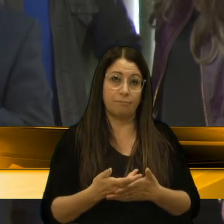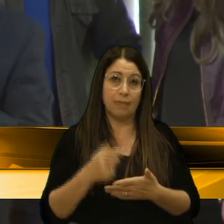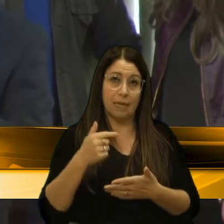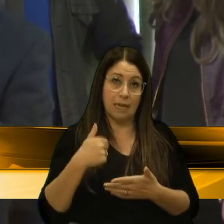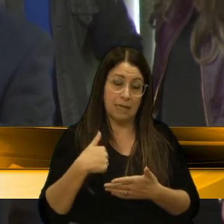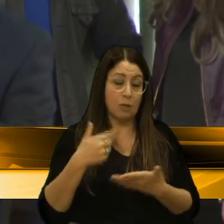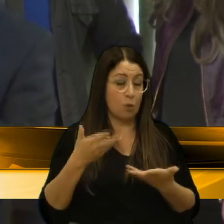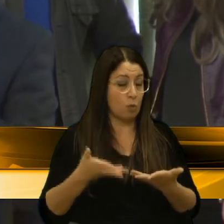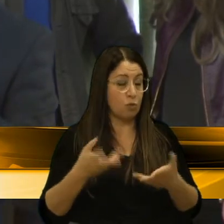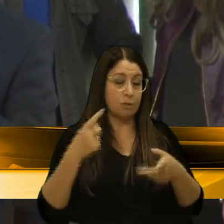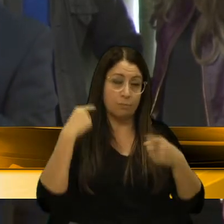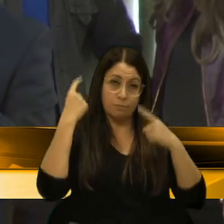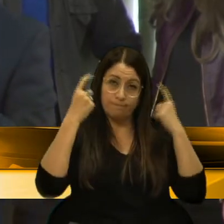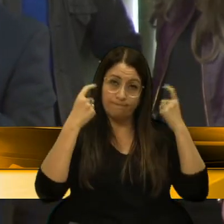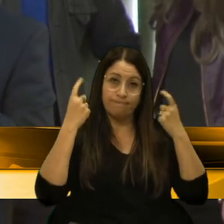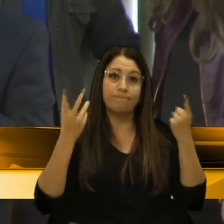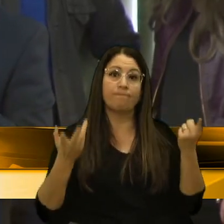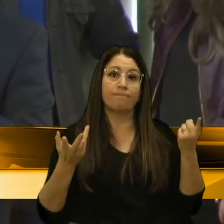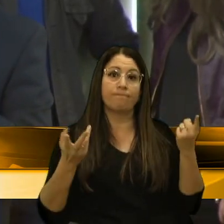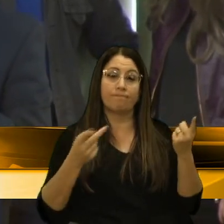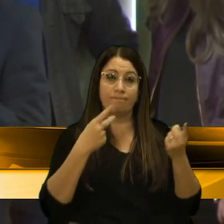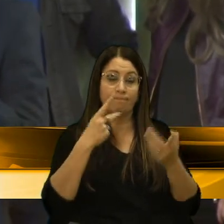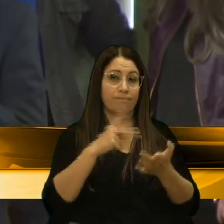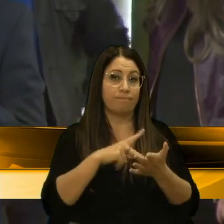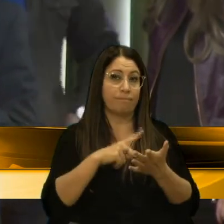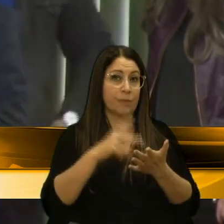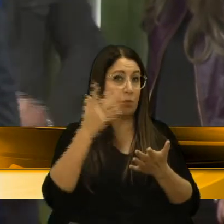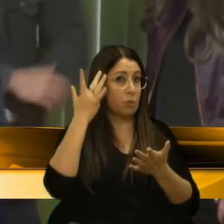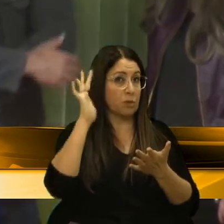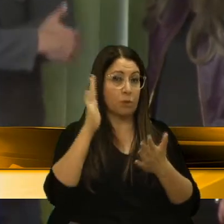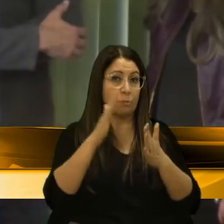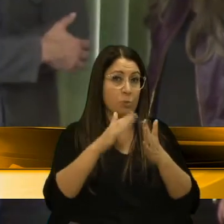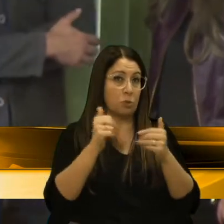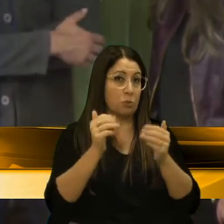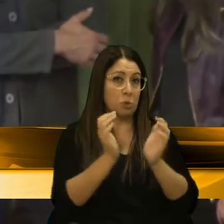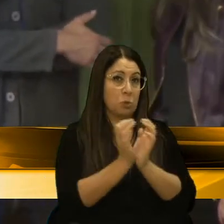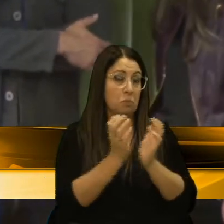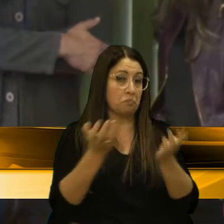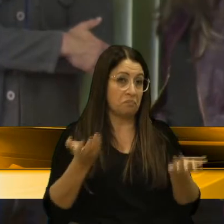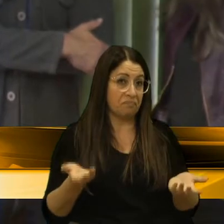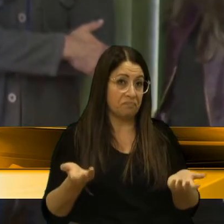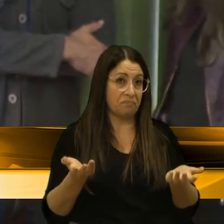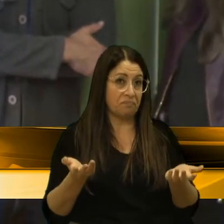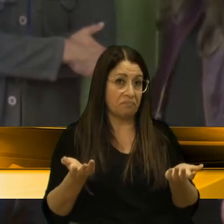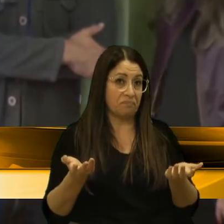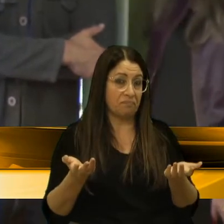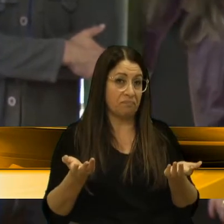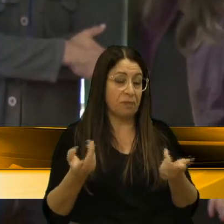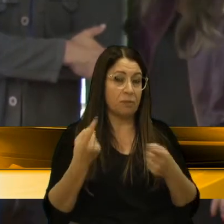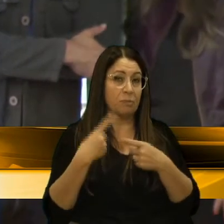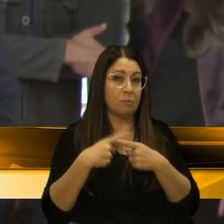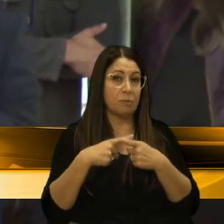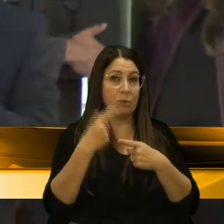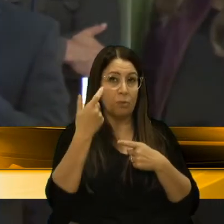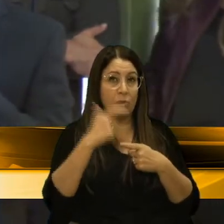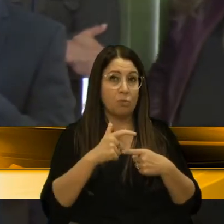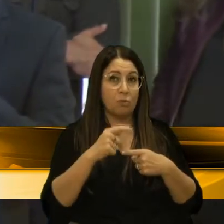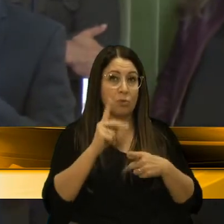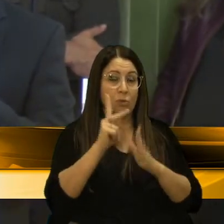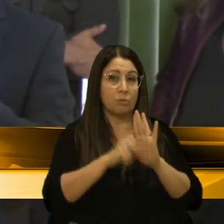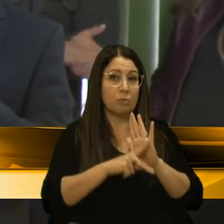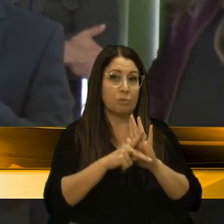é hoje a minha preocupação. Eu, sinceramente, eu não sei nem o que pedir para os colegas, porque eu acho que esse